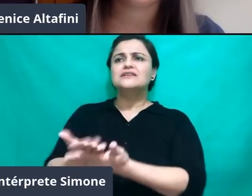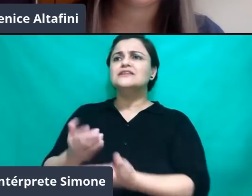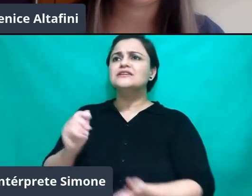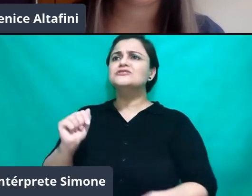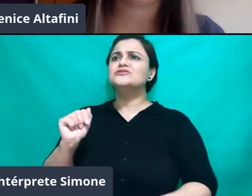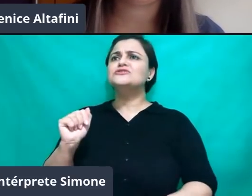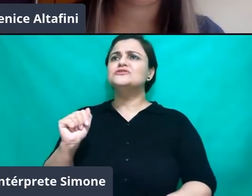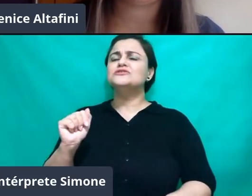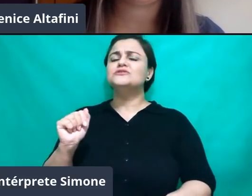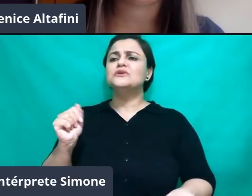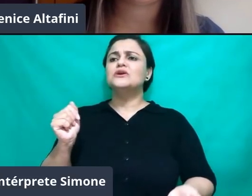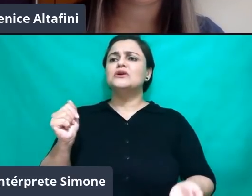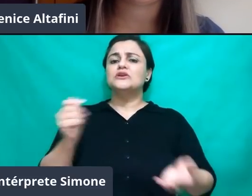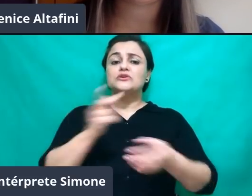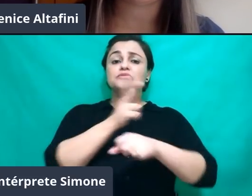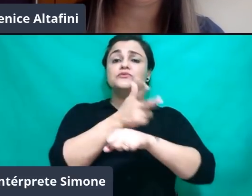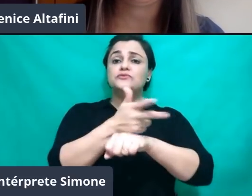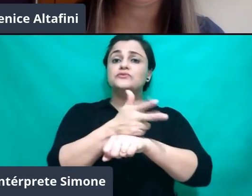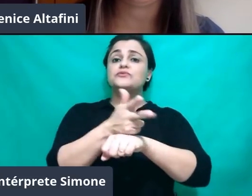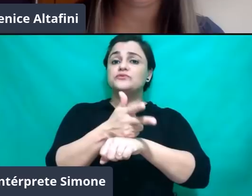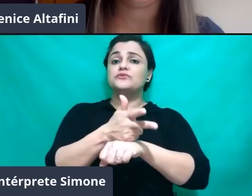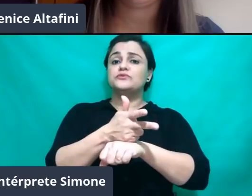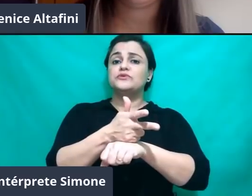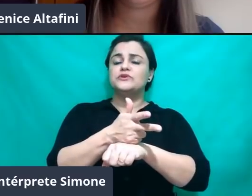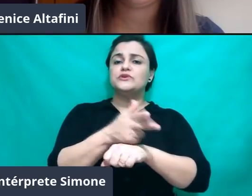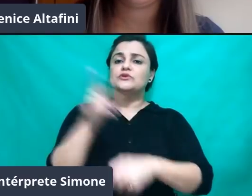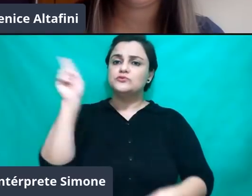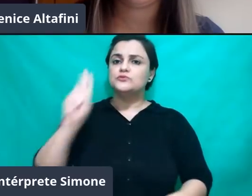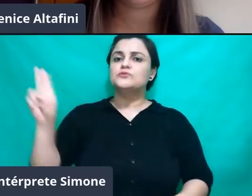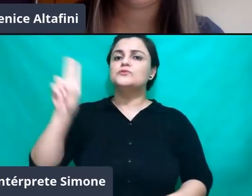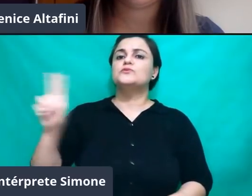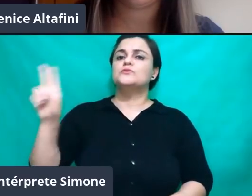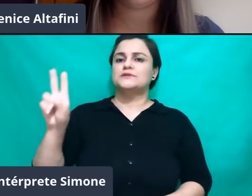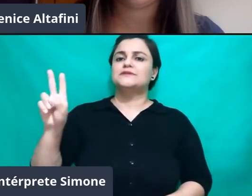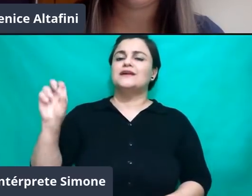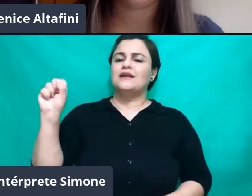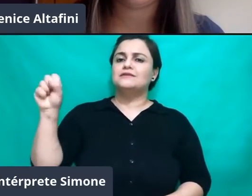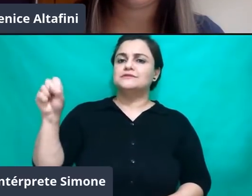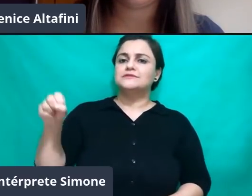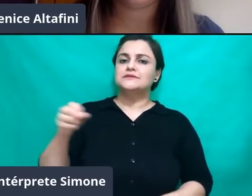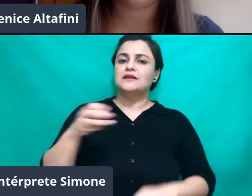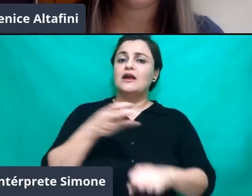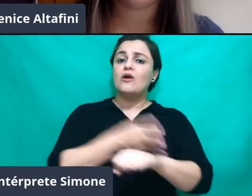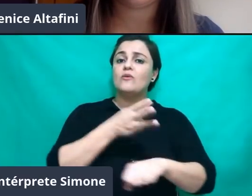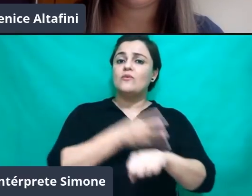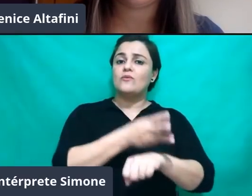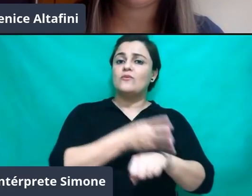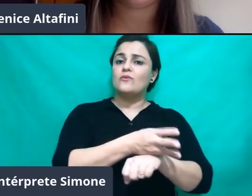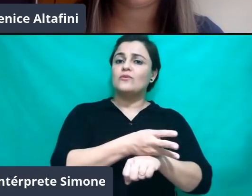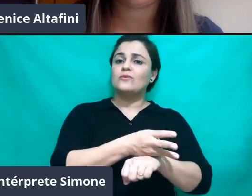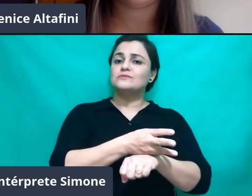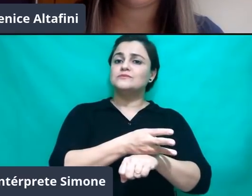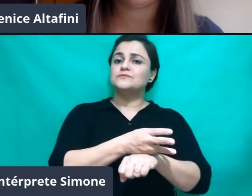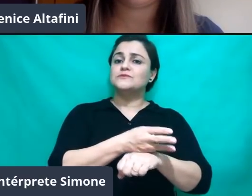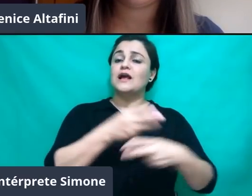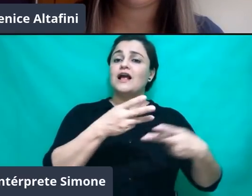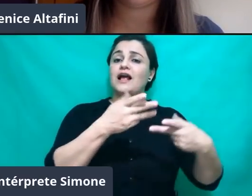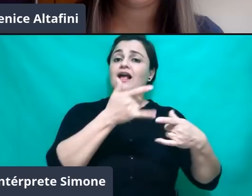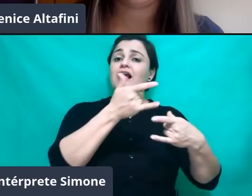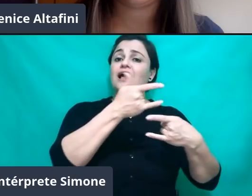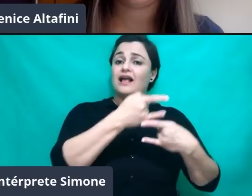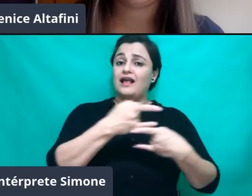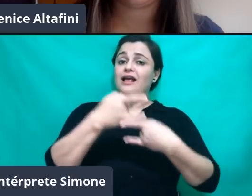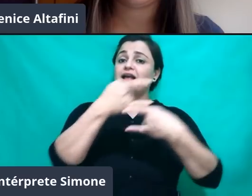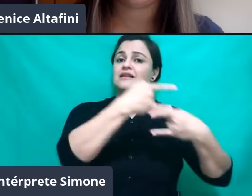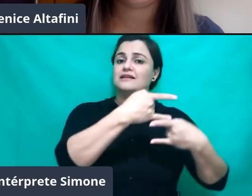fugir dessa tecnologia. Então, eu acho que entre o WhatsApp, live, mas